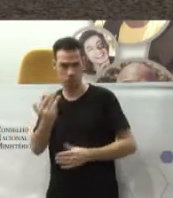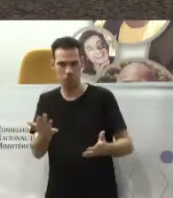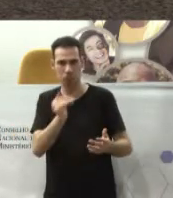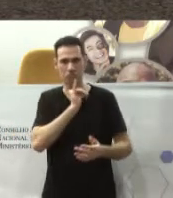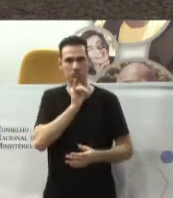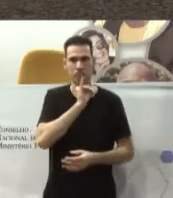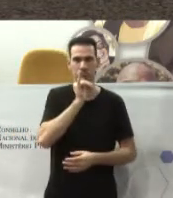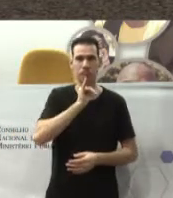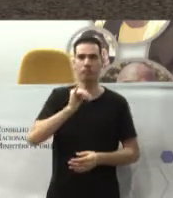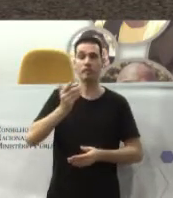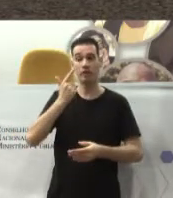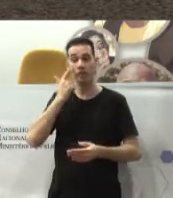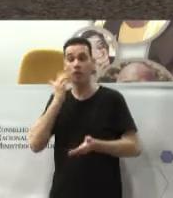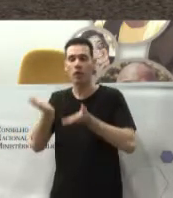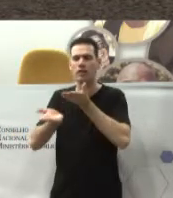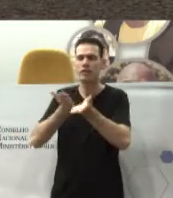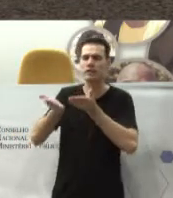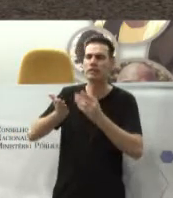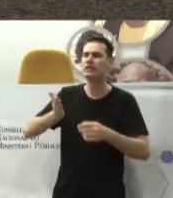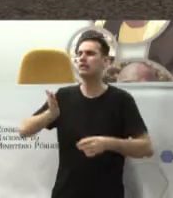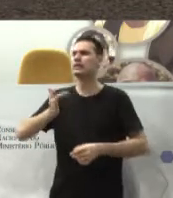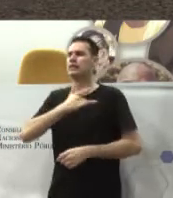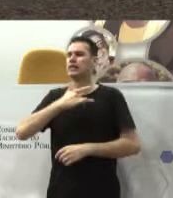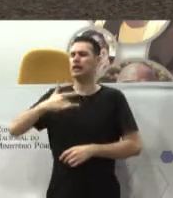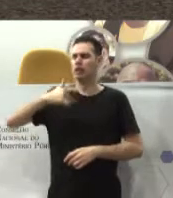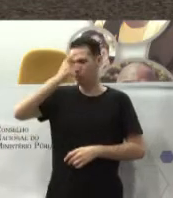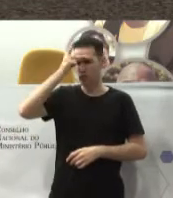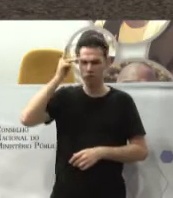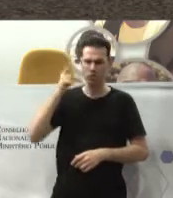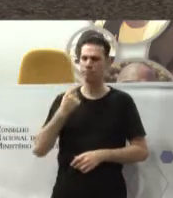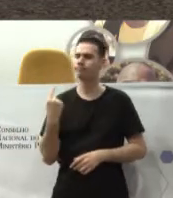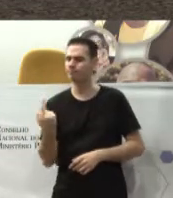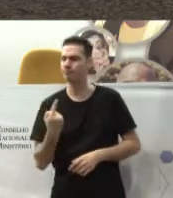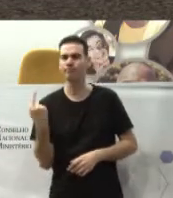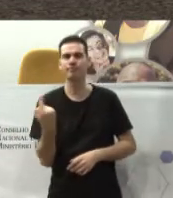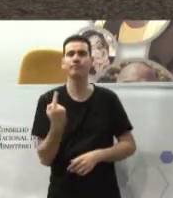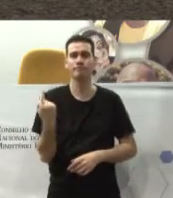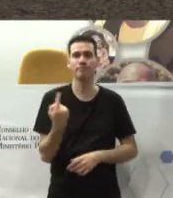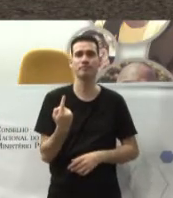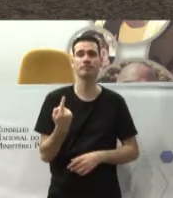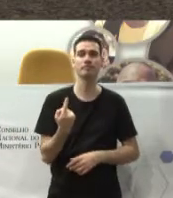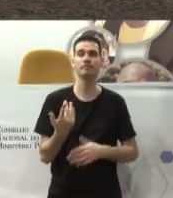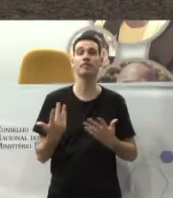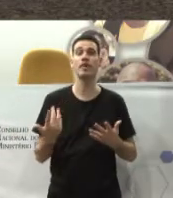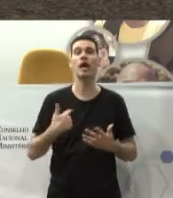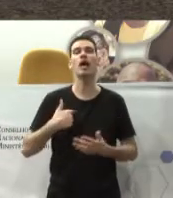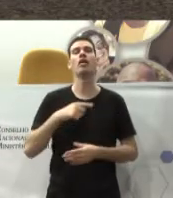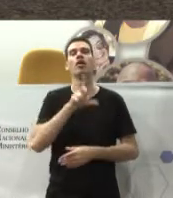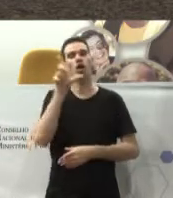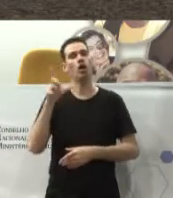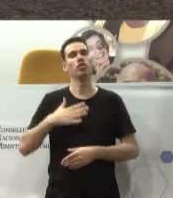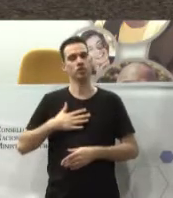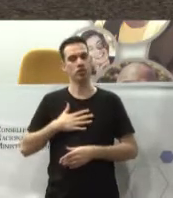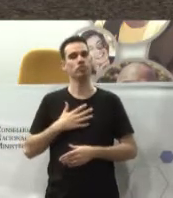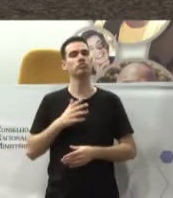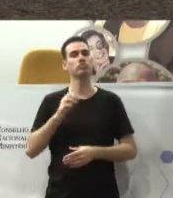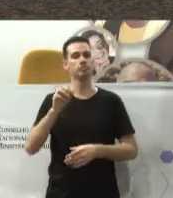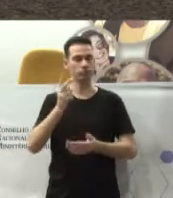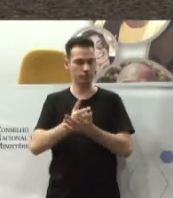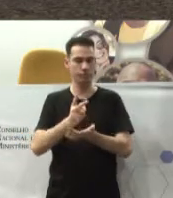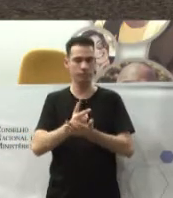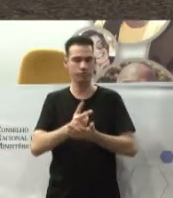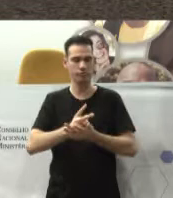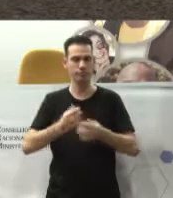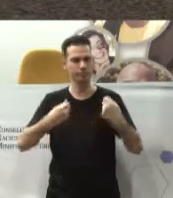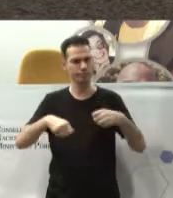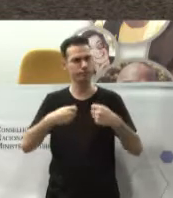no atendimento da saúde de pessoas individualmente consideradas. Embora, obviamente, eu estou de acordo com a tese, sempre estive,